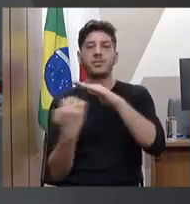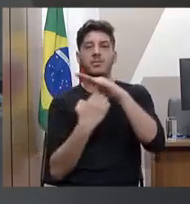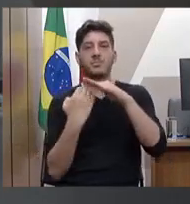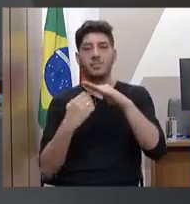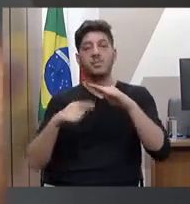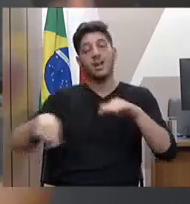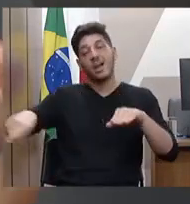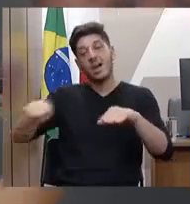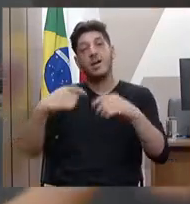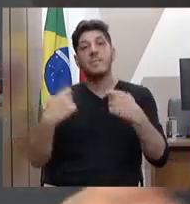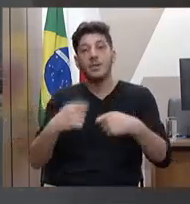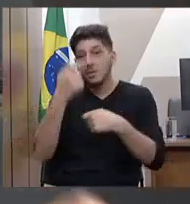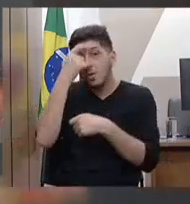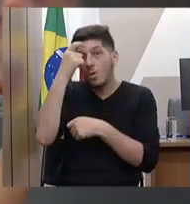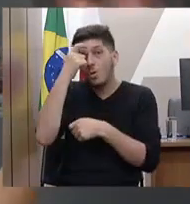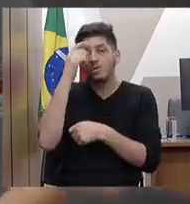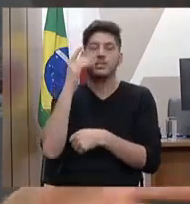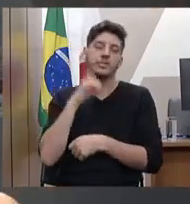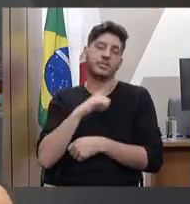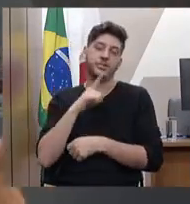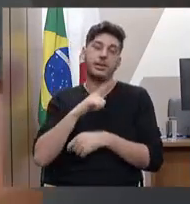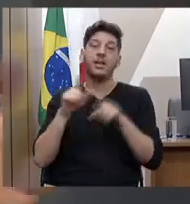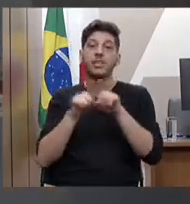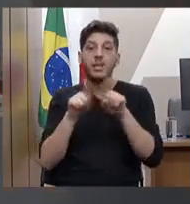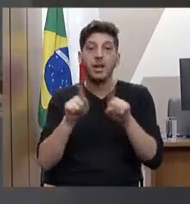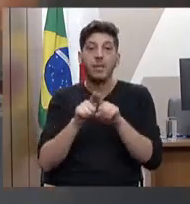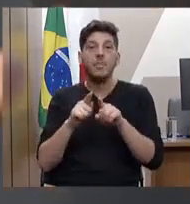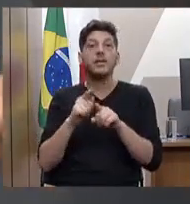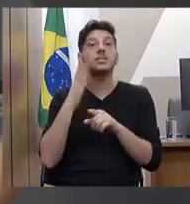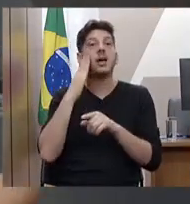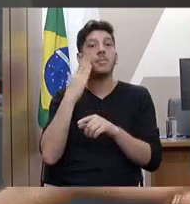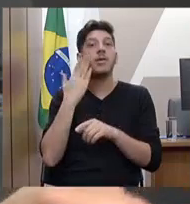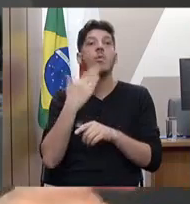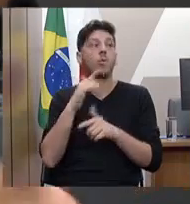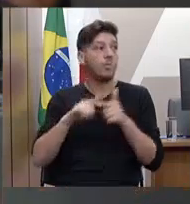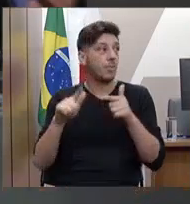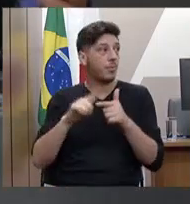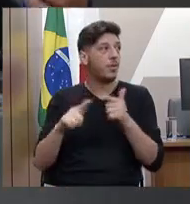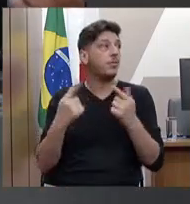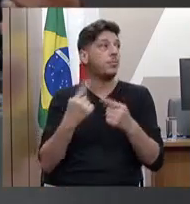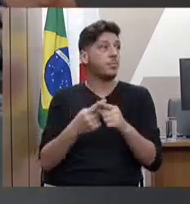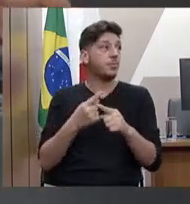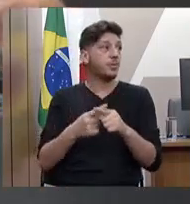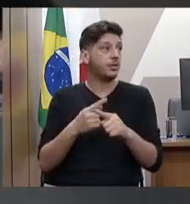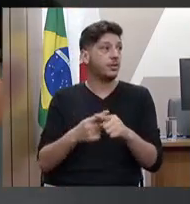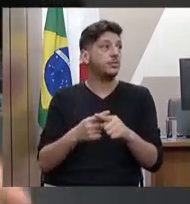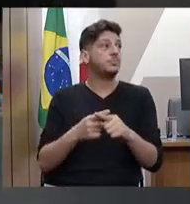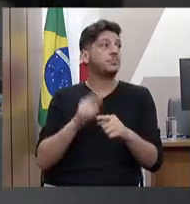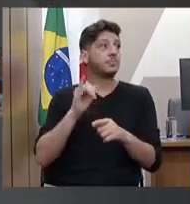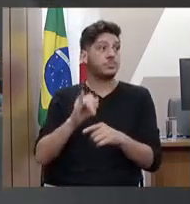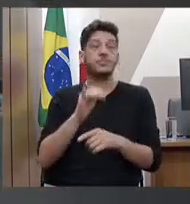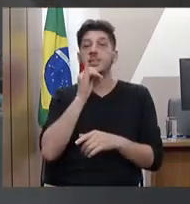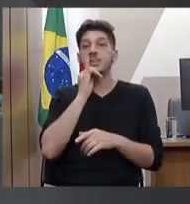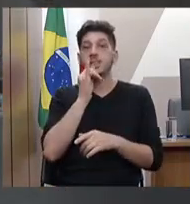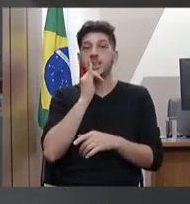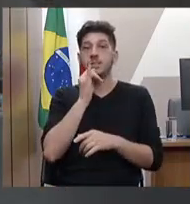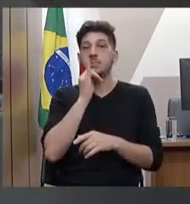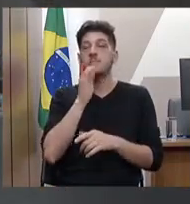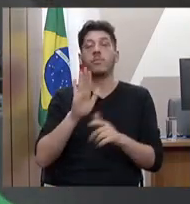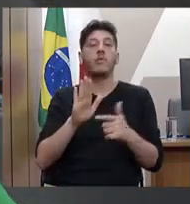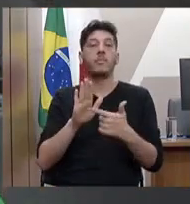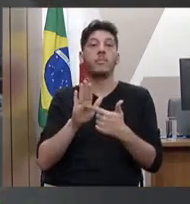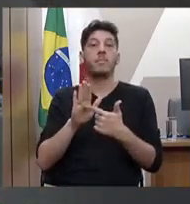tomar ciência das consequências disso porque né se for se for apresentado